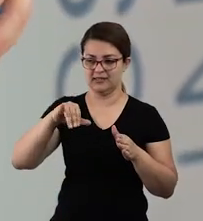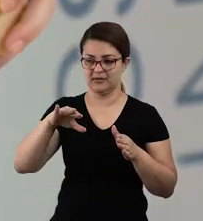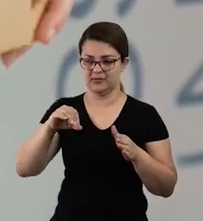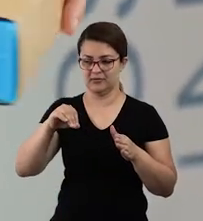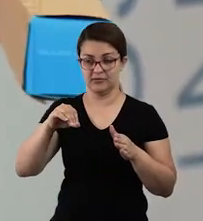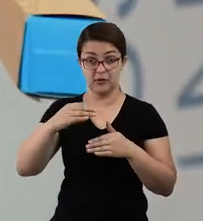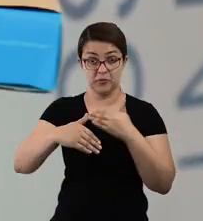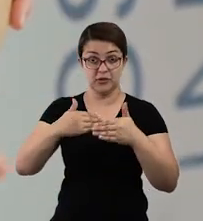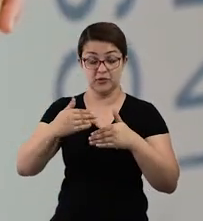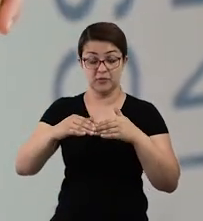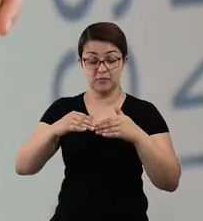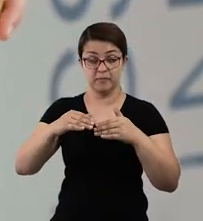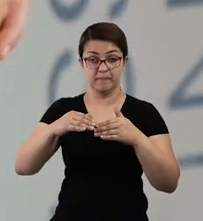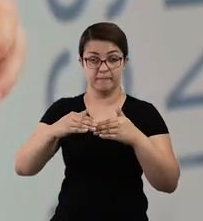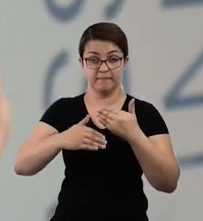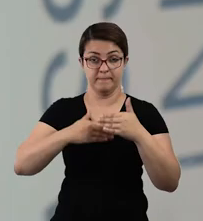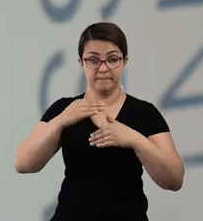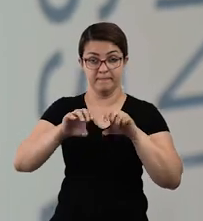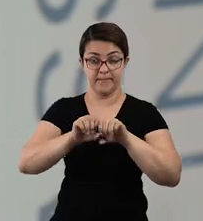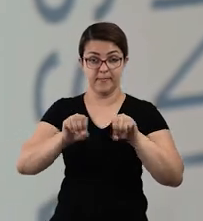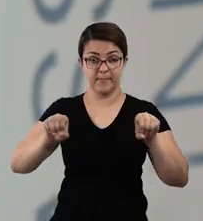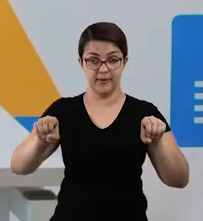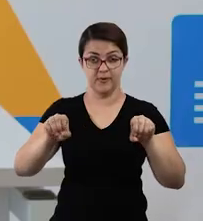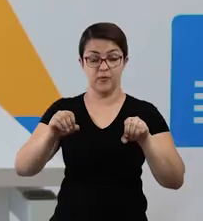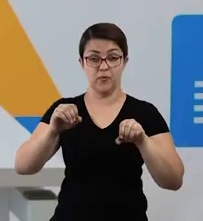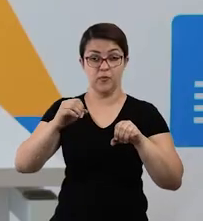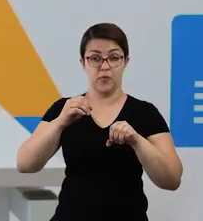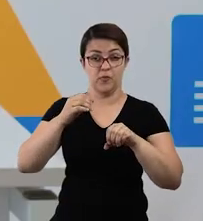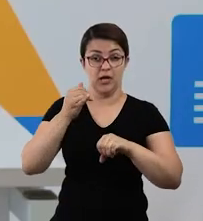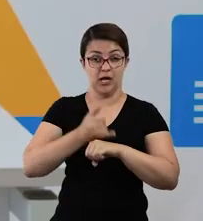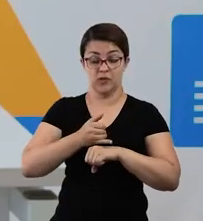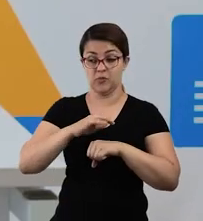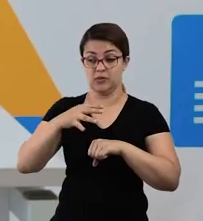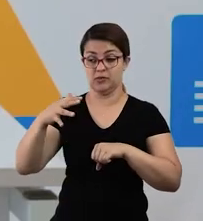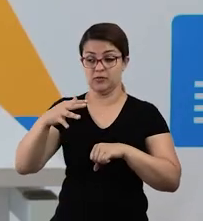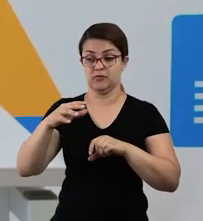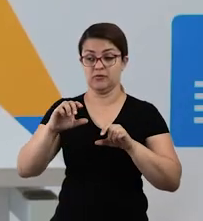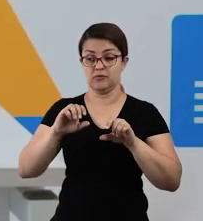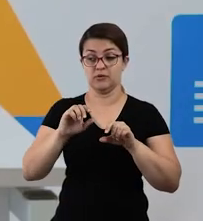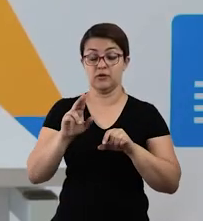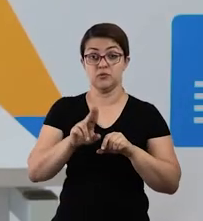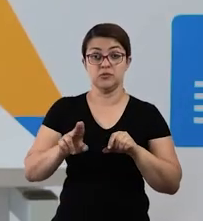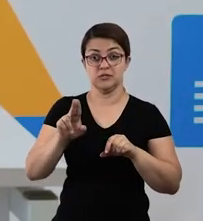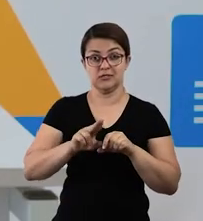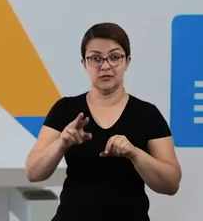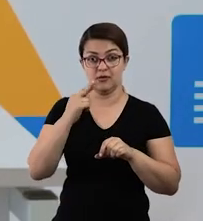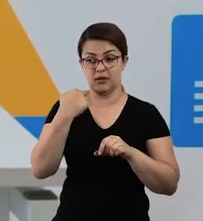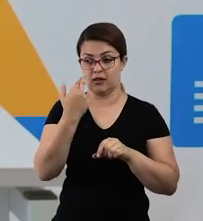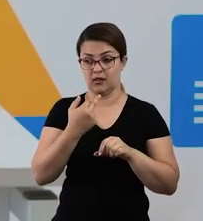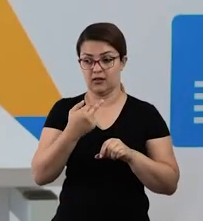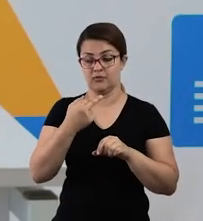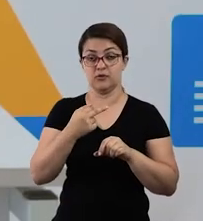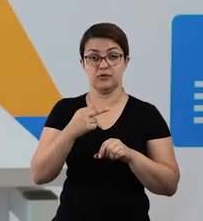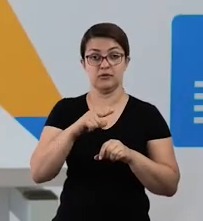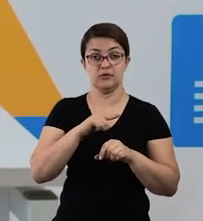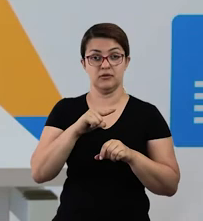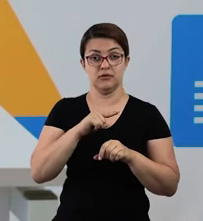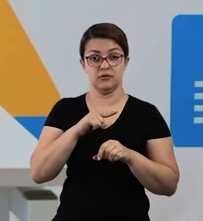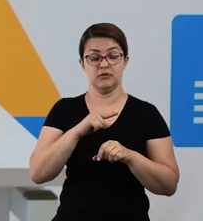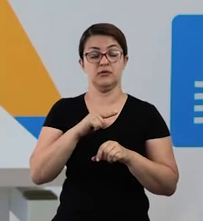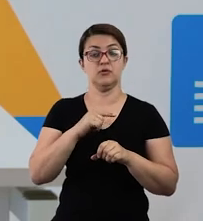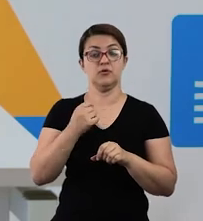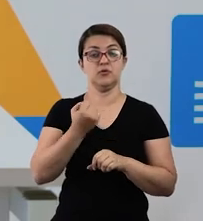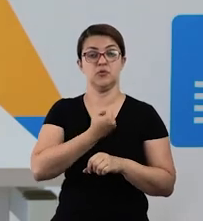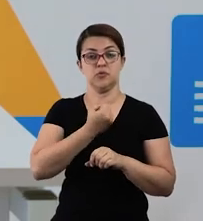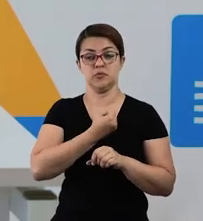usa na cozinha. Foi encapada e aqui a gente está utilizando palitinhos de sorvete com números. E